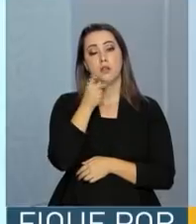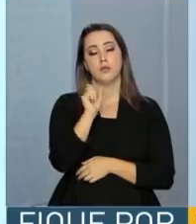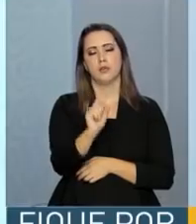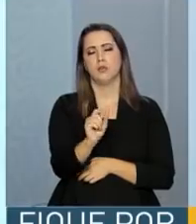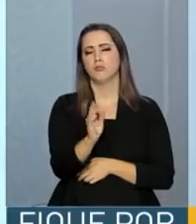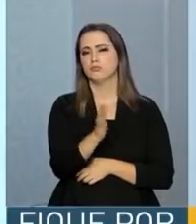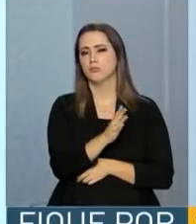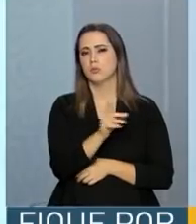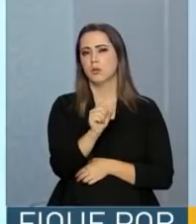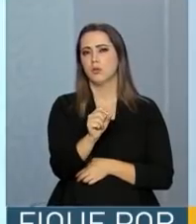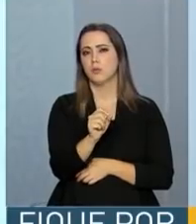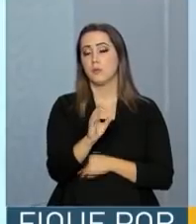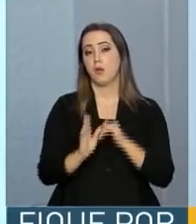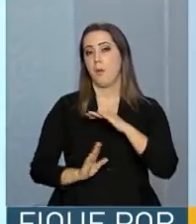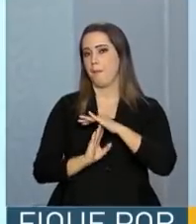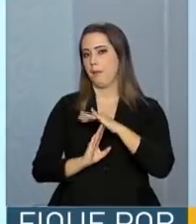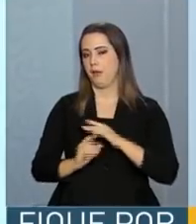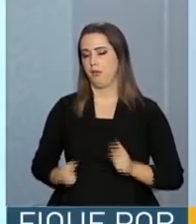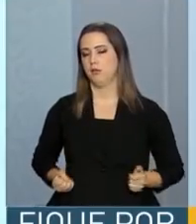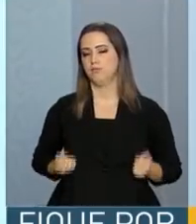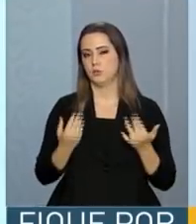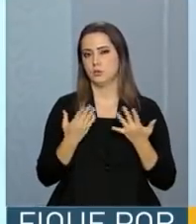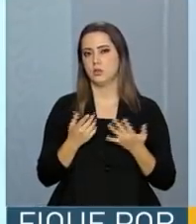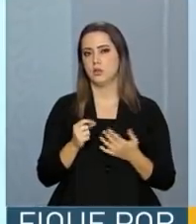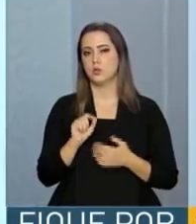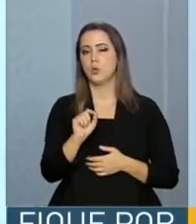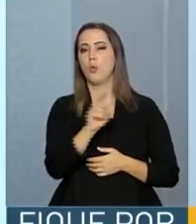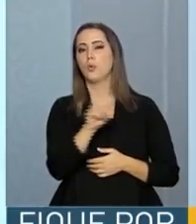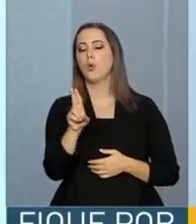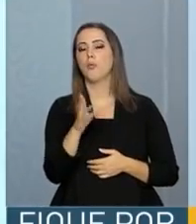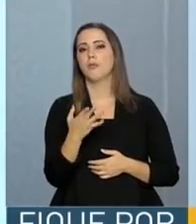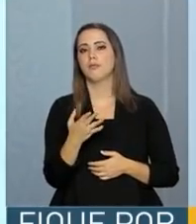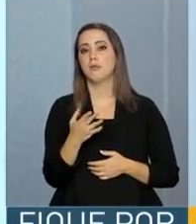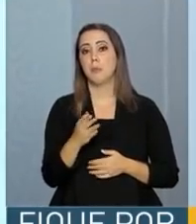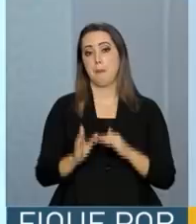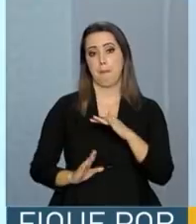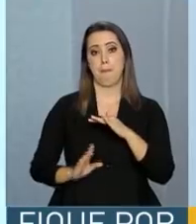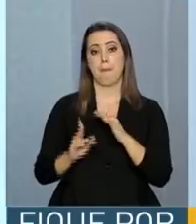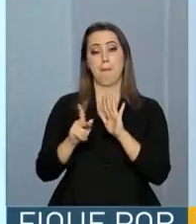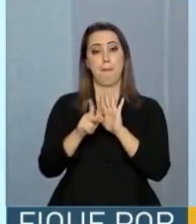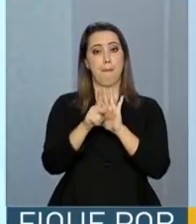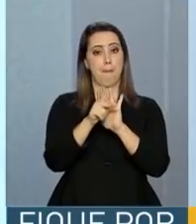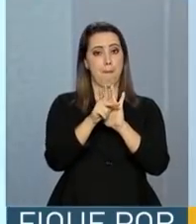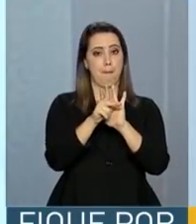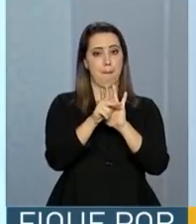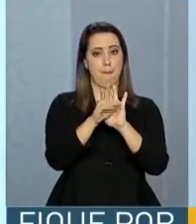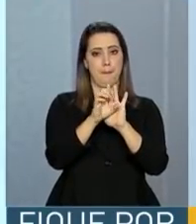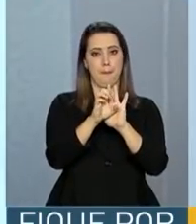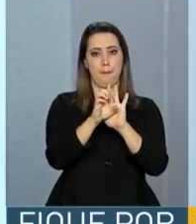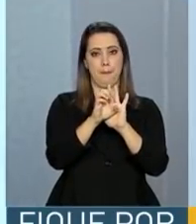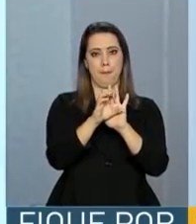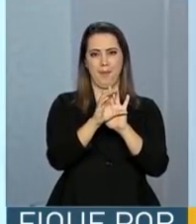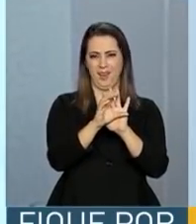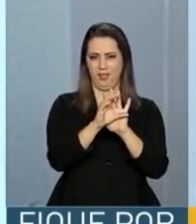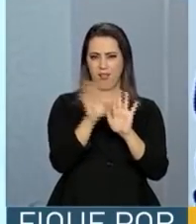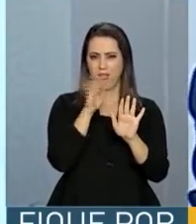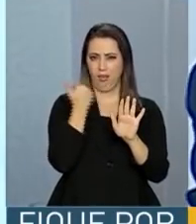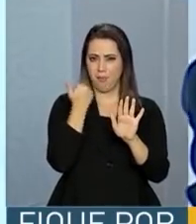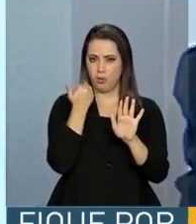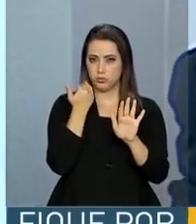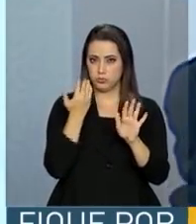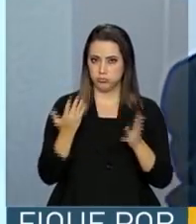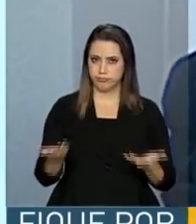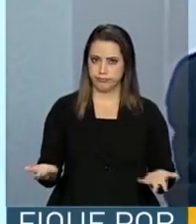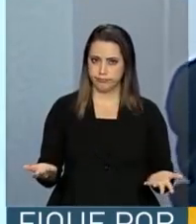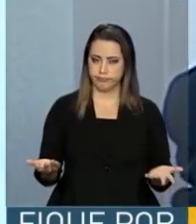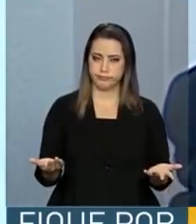veio até aqui no teto né como era chamada pec do tempo perto da morte porque dizia-se que nós iríamos é